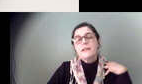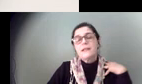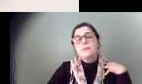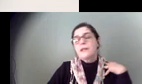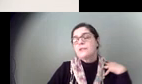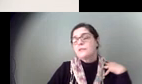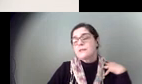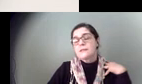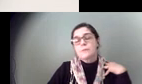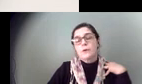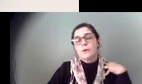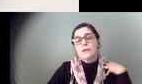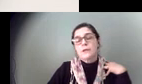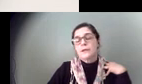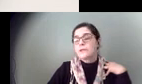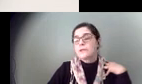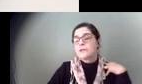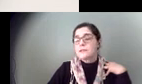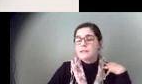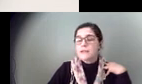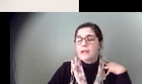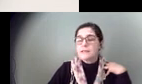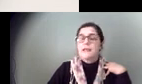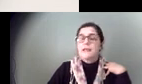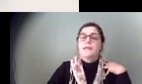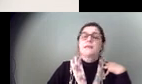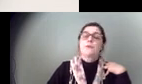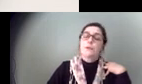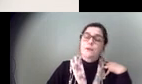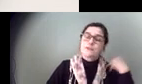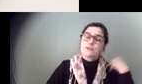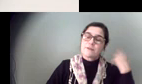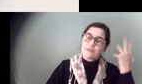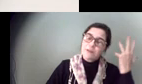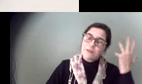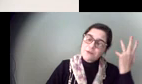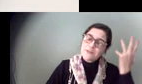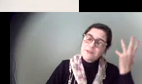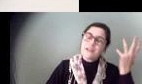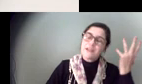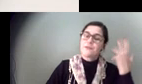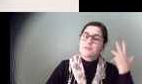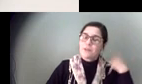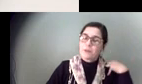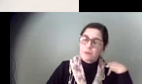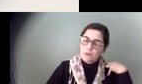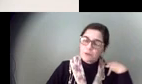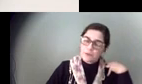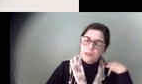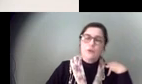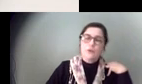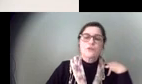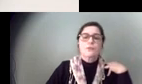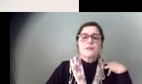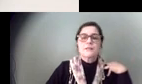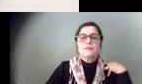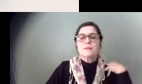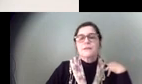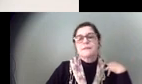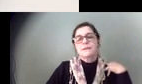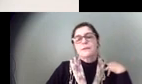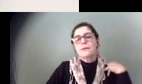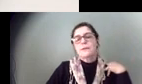temas. De repente, vocês podem ter outras necessidades. Então, como nós vamos levar para o conselho, vamos levar para o núcleo pedagógico, eu